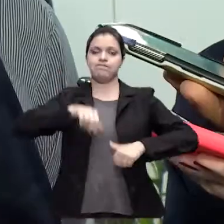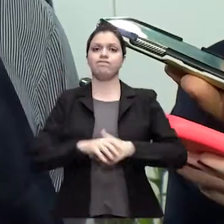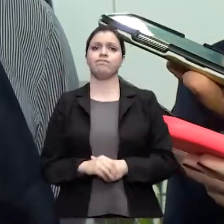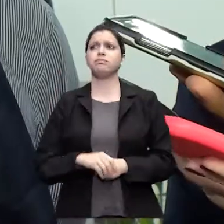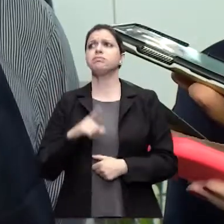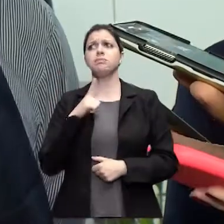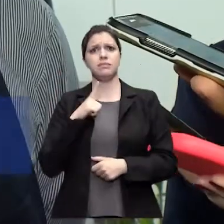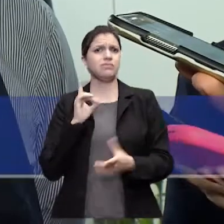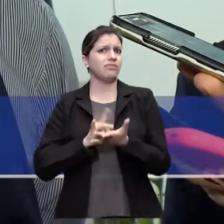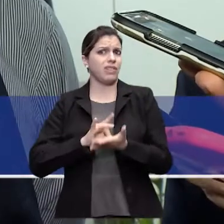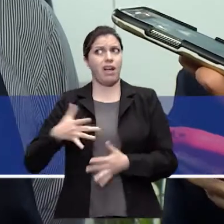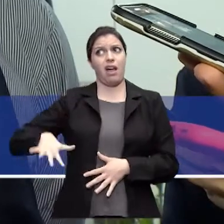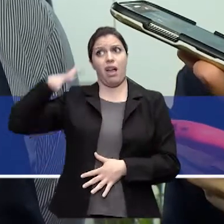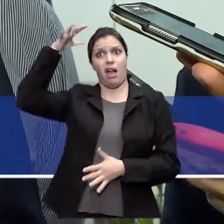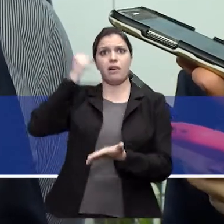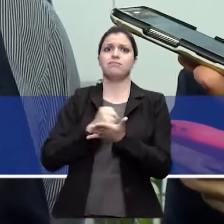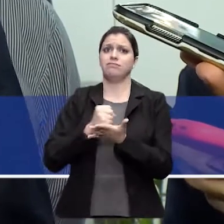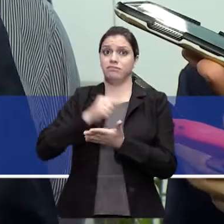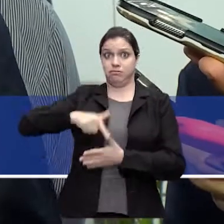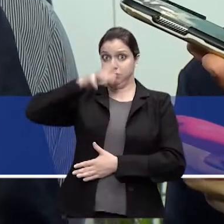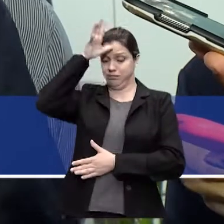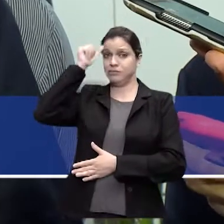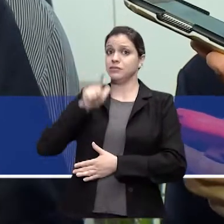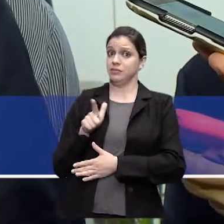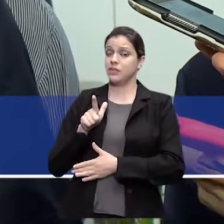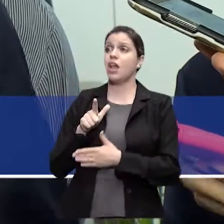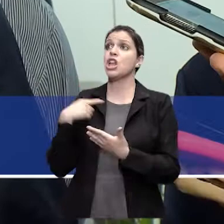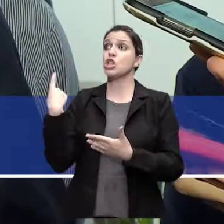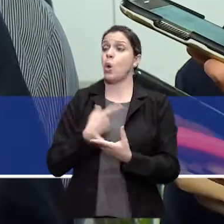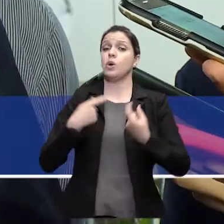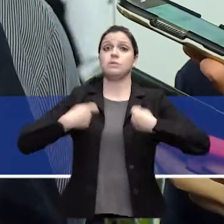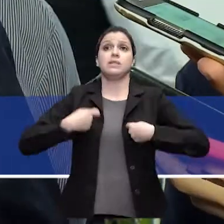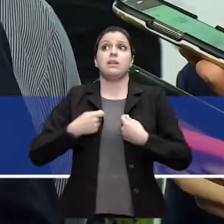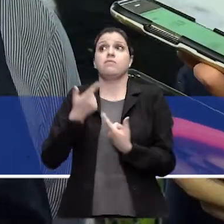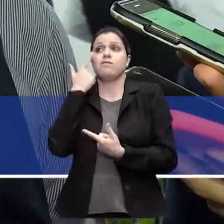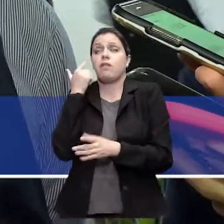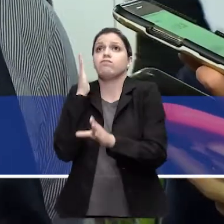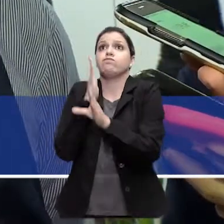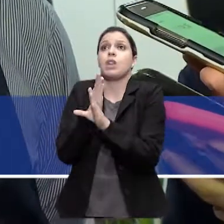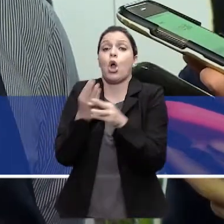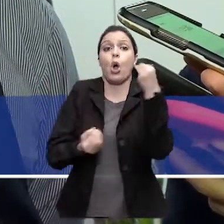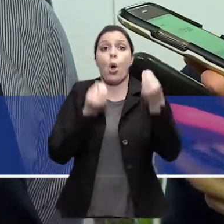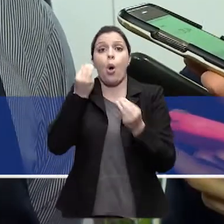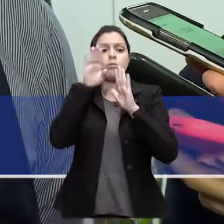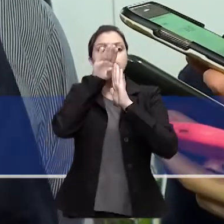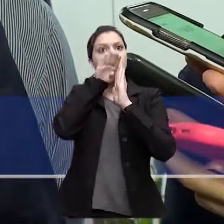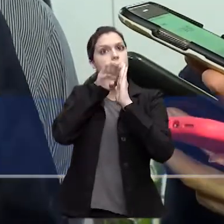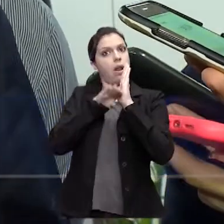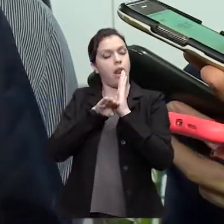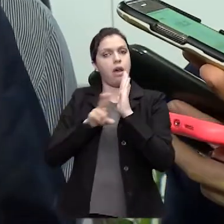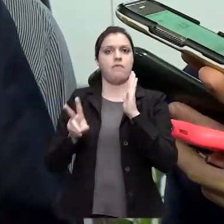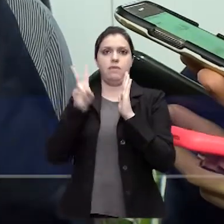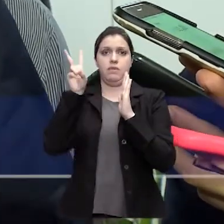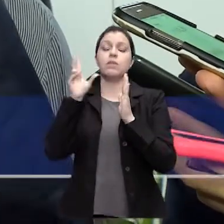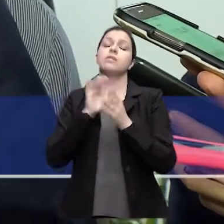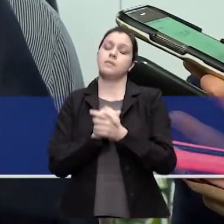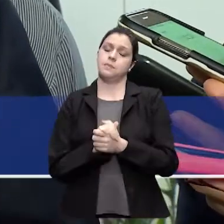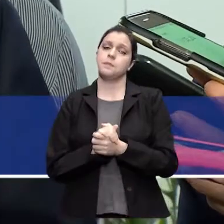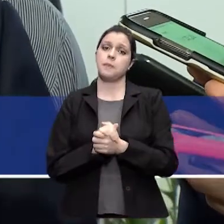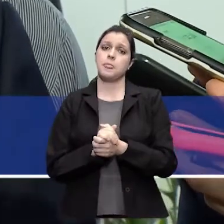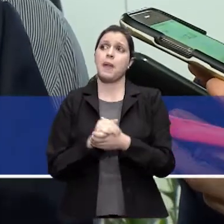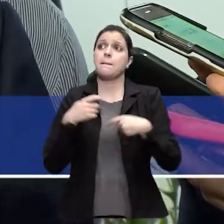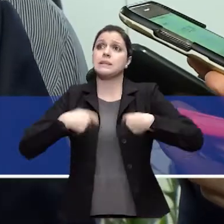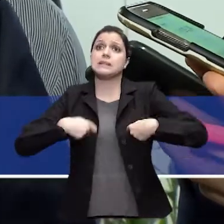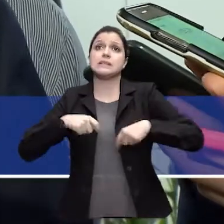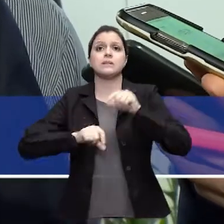encontro. Entendemos que as custas cartoriais do Mato Grosso do Sul são altas e essa é a nossa conta. Nós precisamos encontrar uma forma de